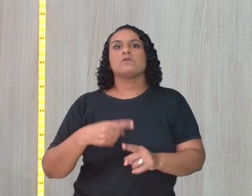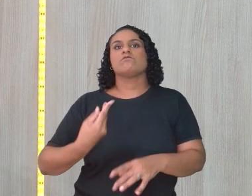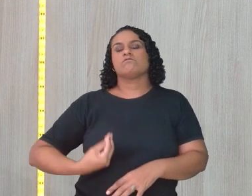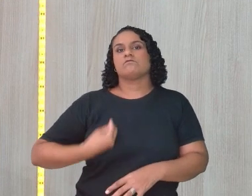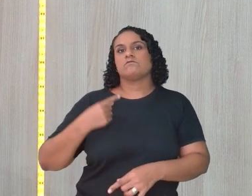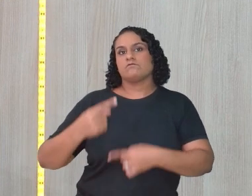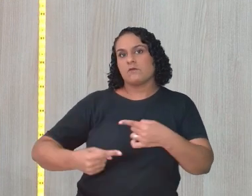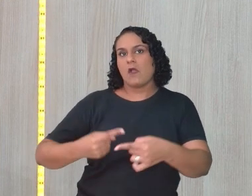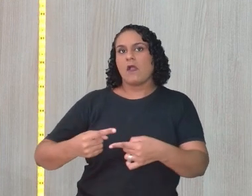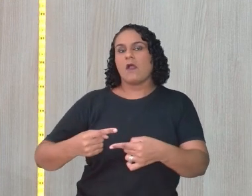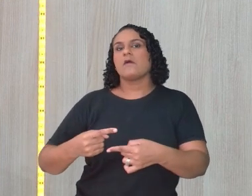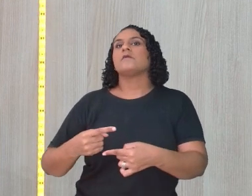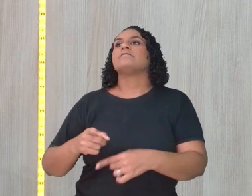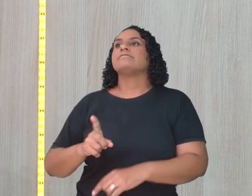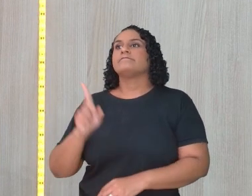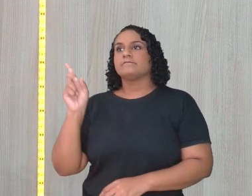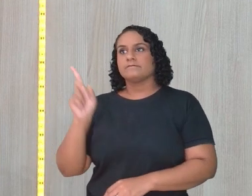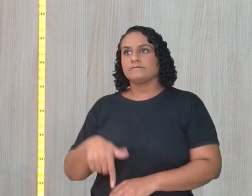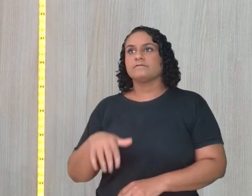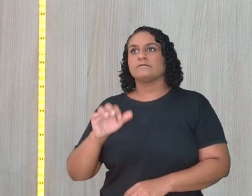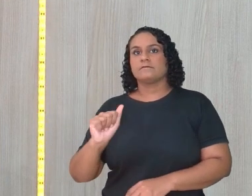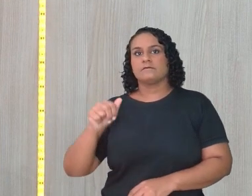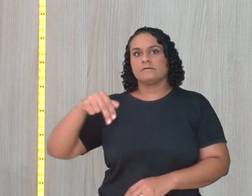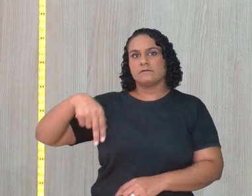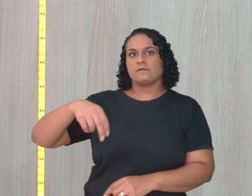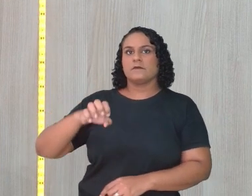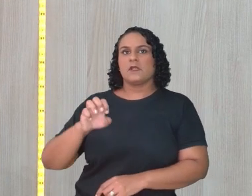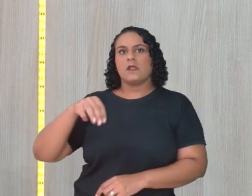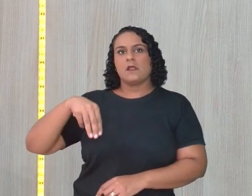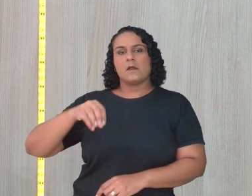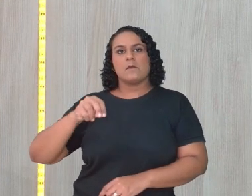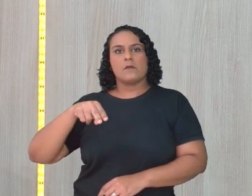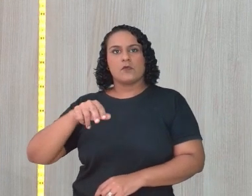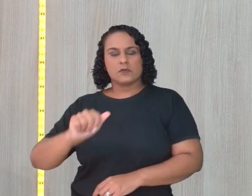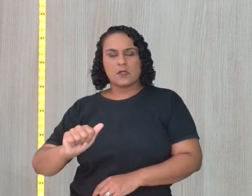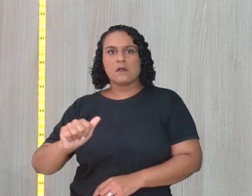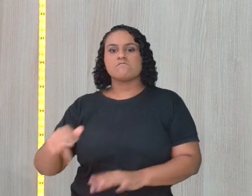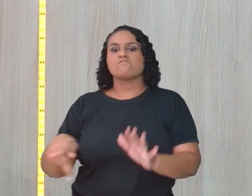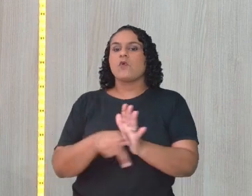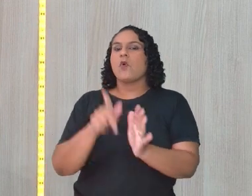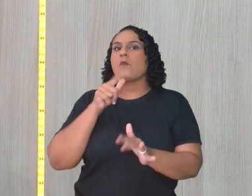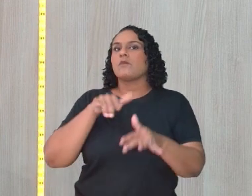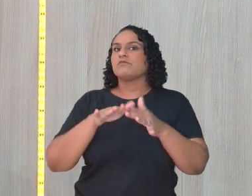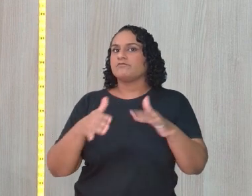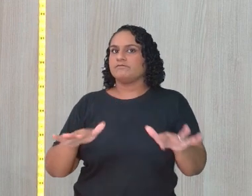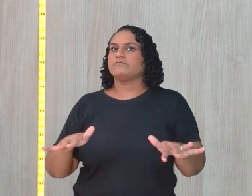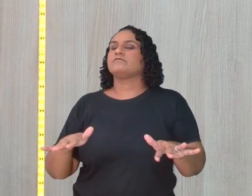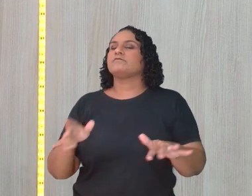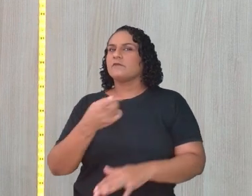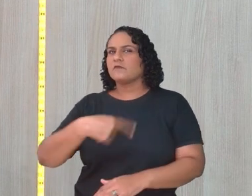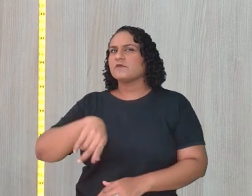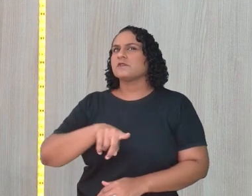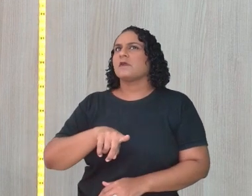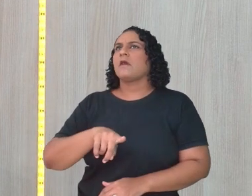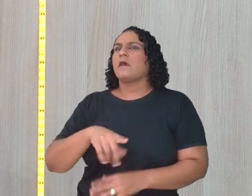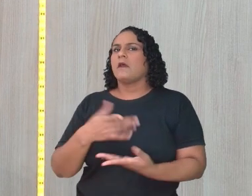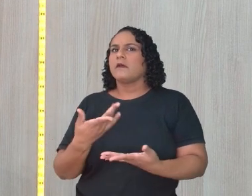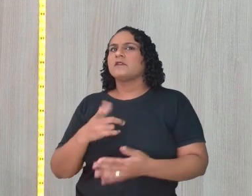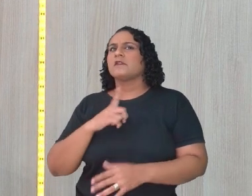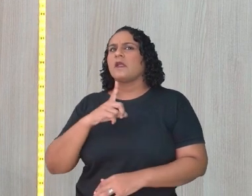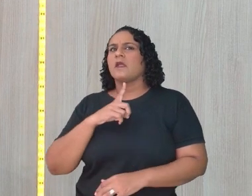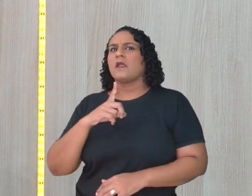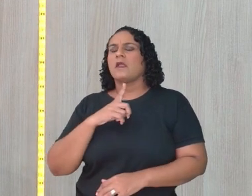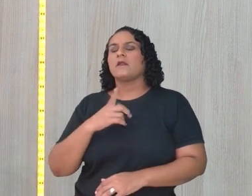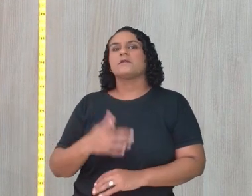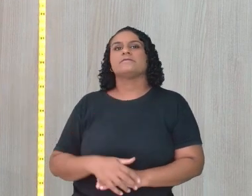de fissão binária, é a anêmona do mar. Eu acredito que muitos de vocês vão lembrar, quando eu falar, né, do filme